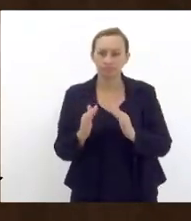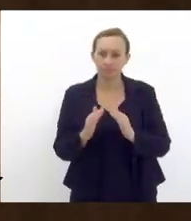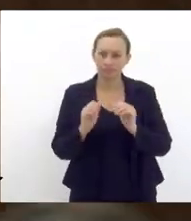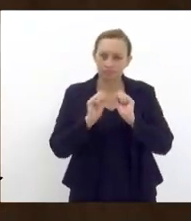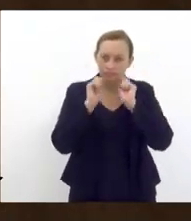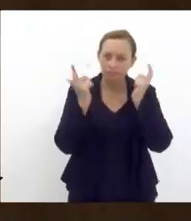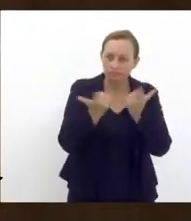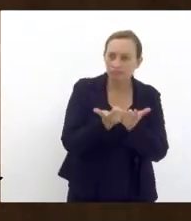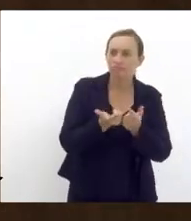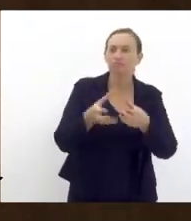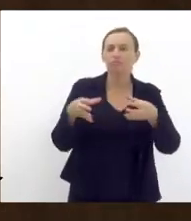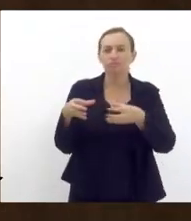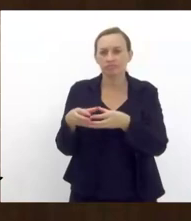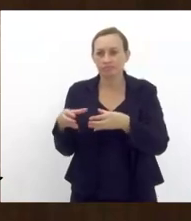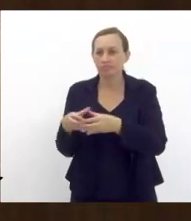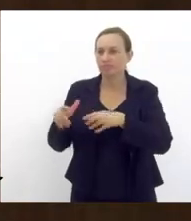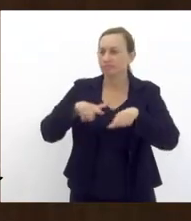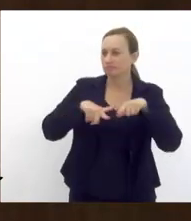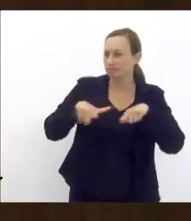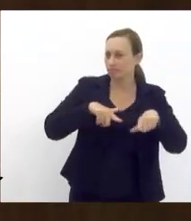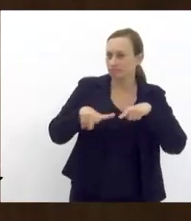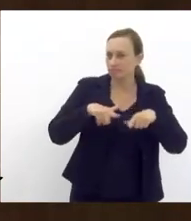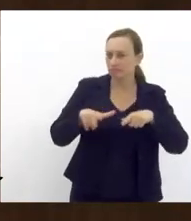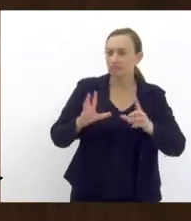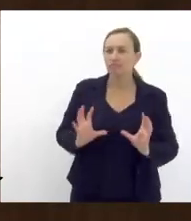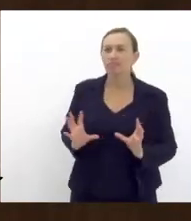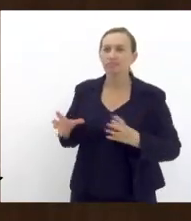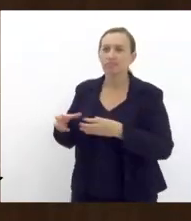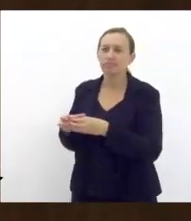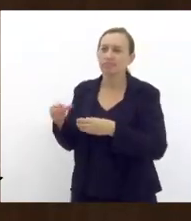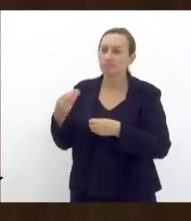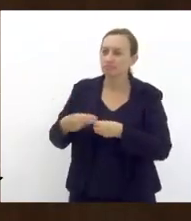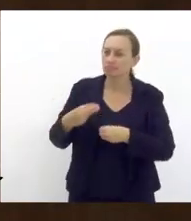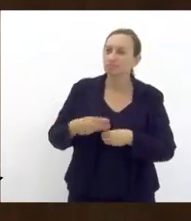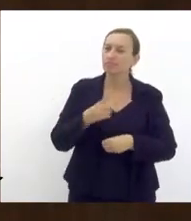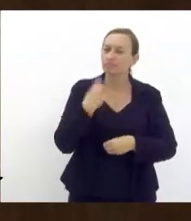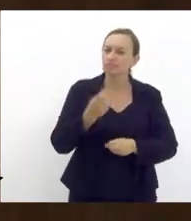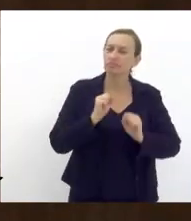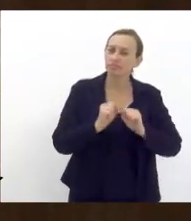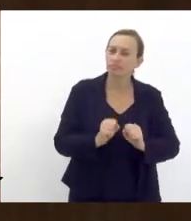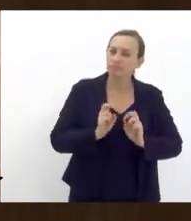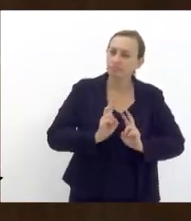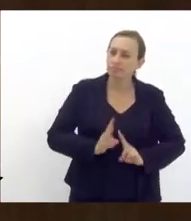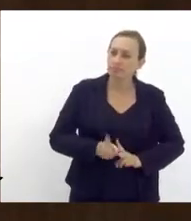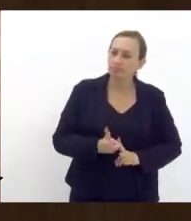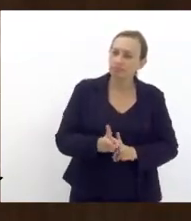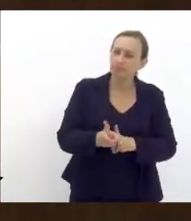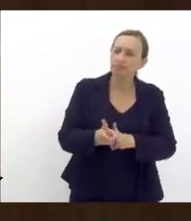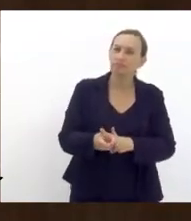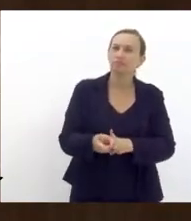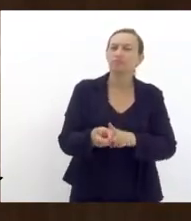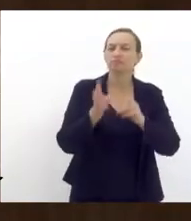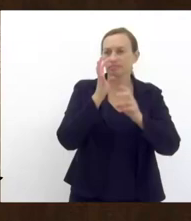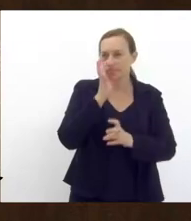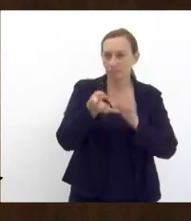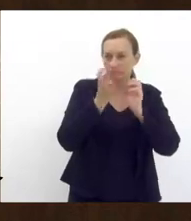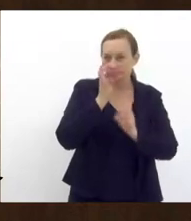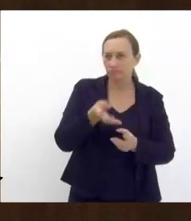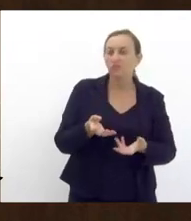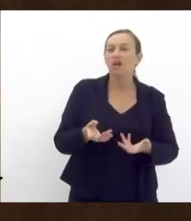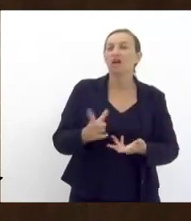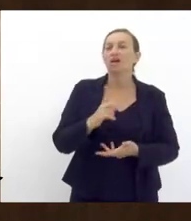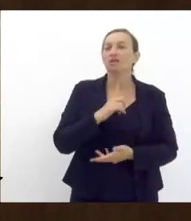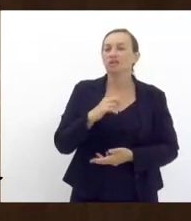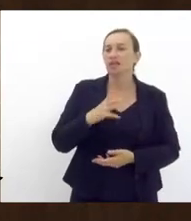da comissão de trabalho é comissão é de municipalidade para que nós possamos dar prosseguimento às denúncias esteve presente